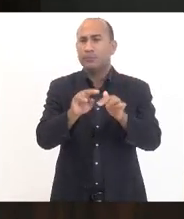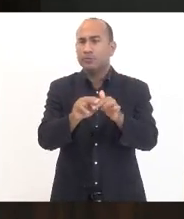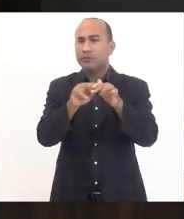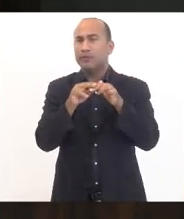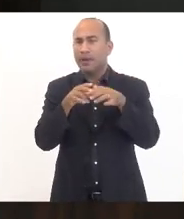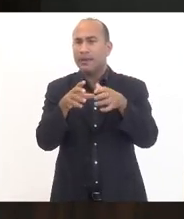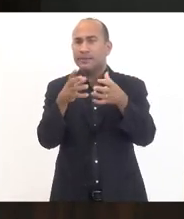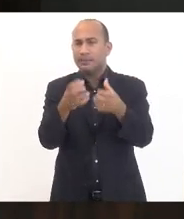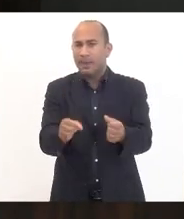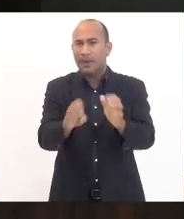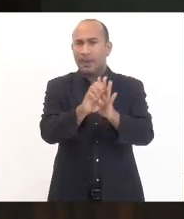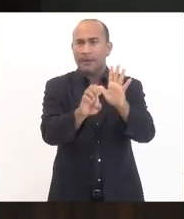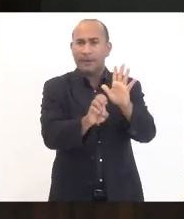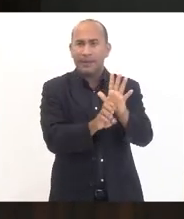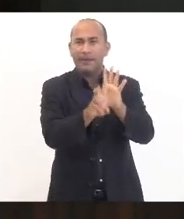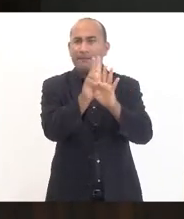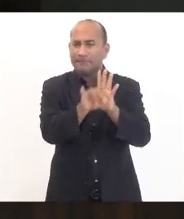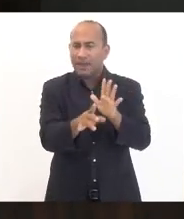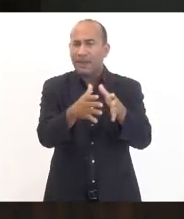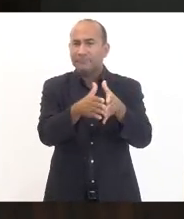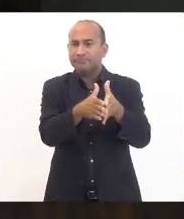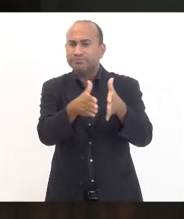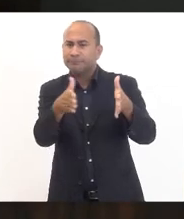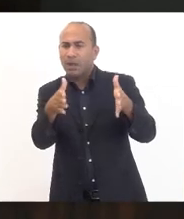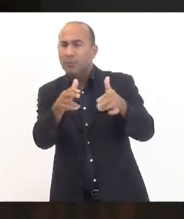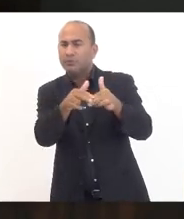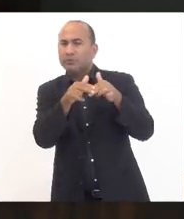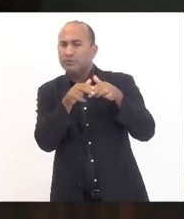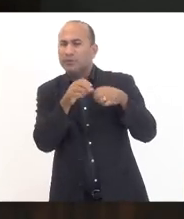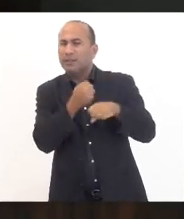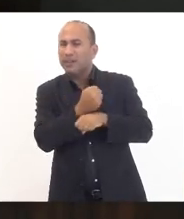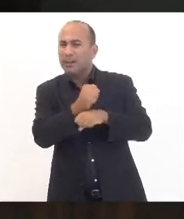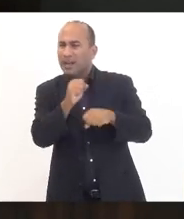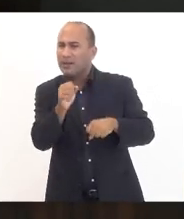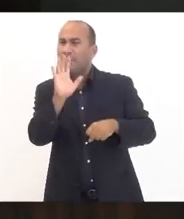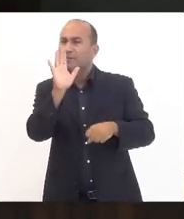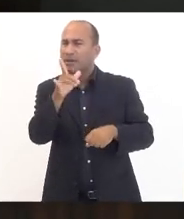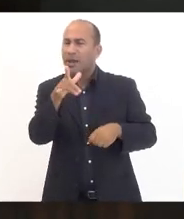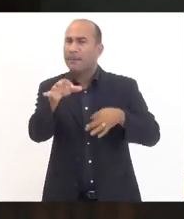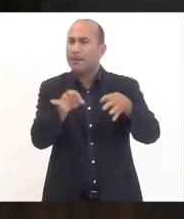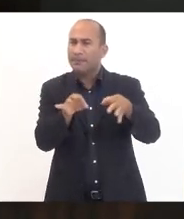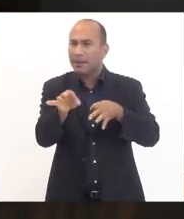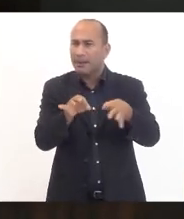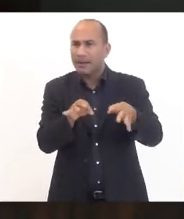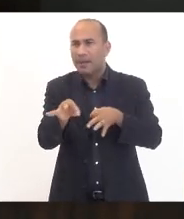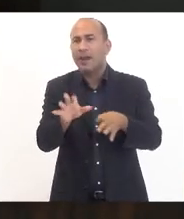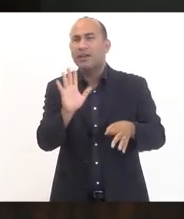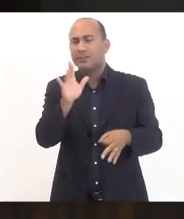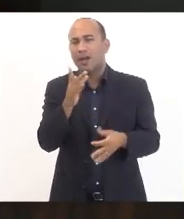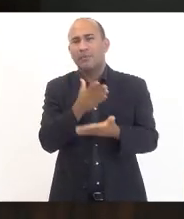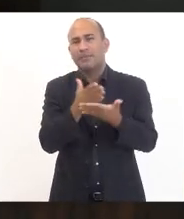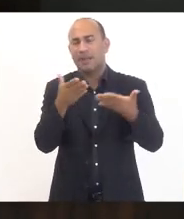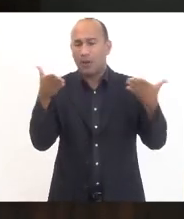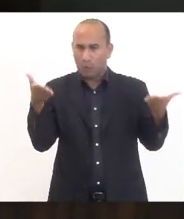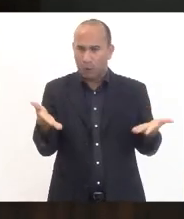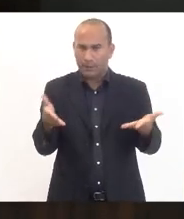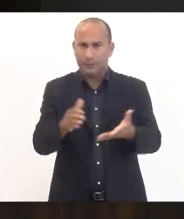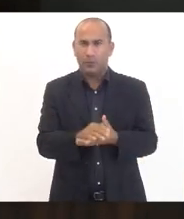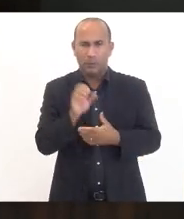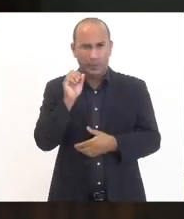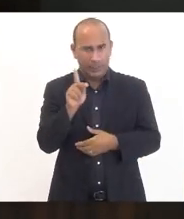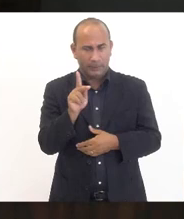emendas e vamos alargar bem o prazo, porque ela é bem extensa, mas já botar ela para tramitar desde agora, ok?